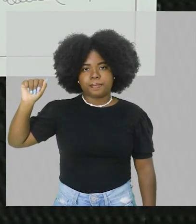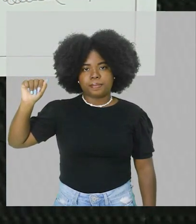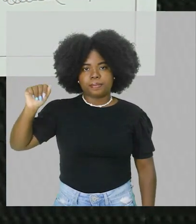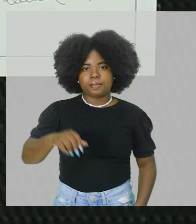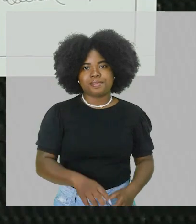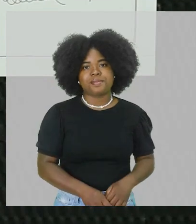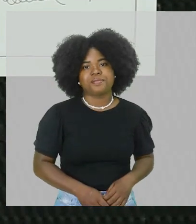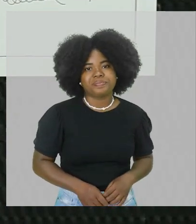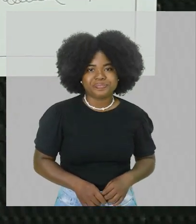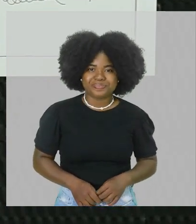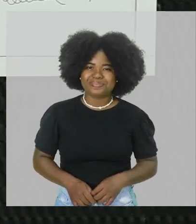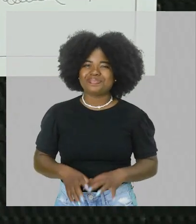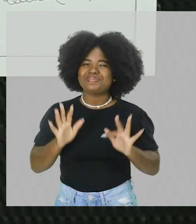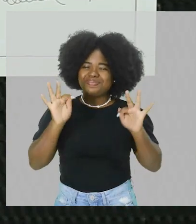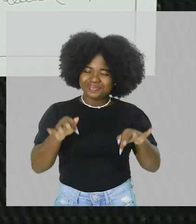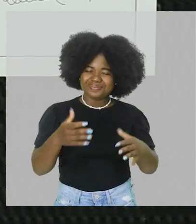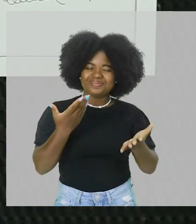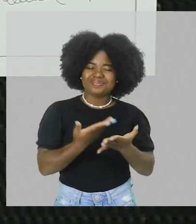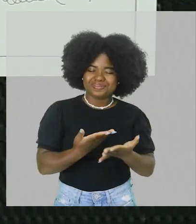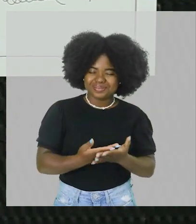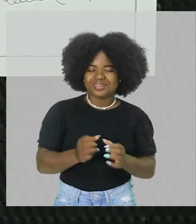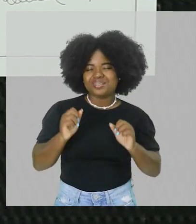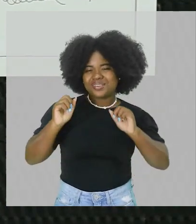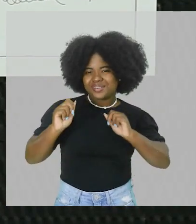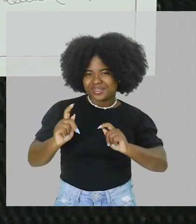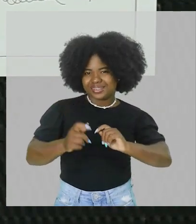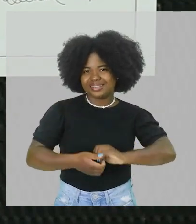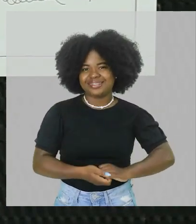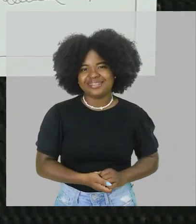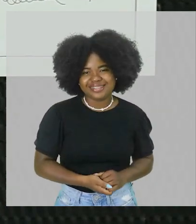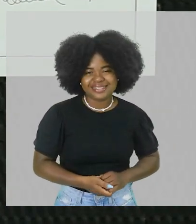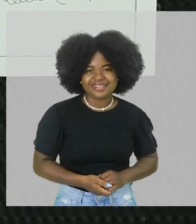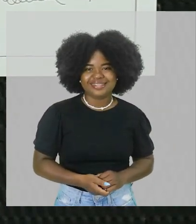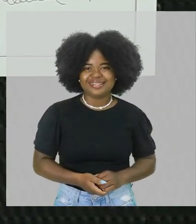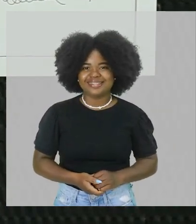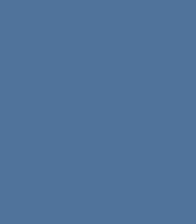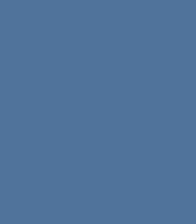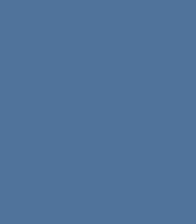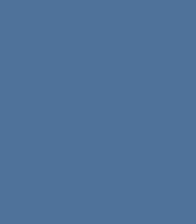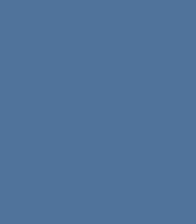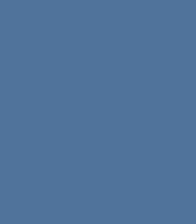letra A. Então, com essa questão, nós finalizamos a aula de hoje e até a próxima.